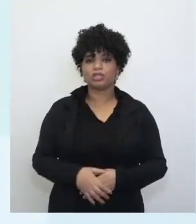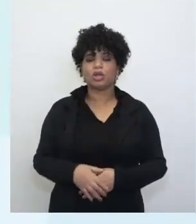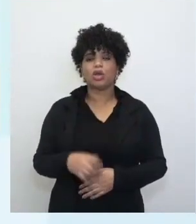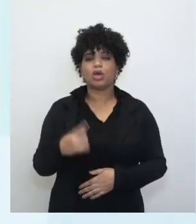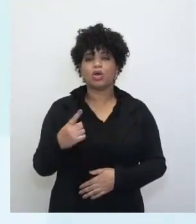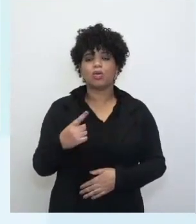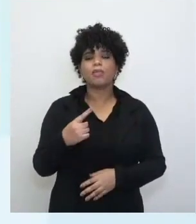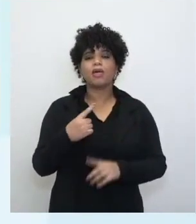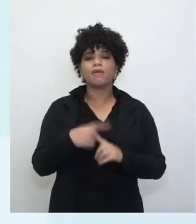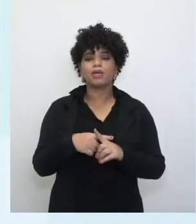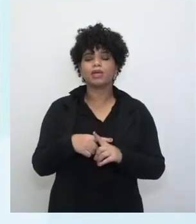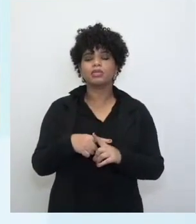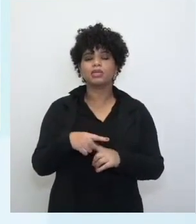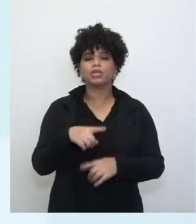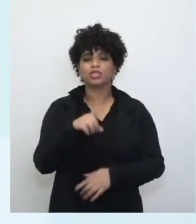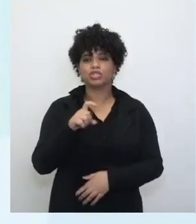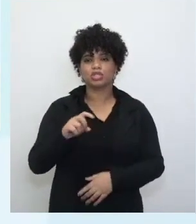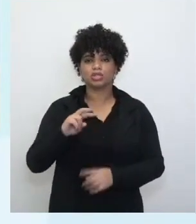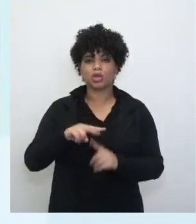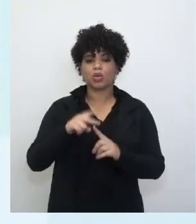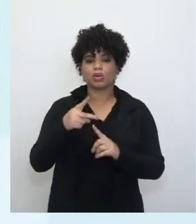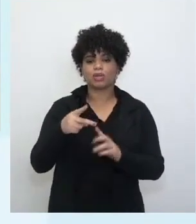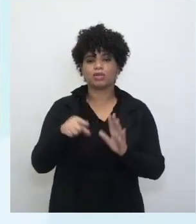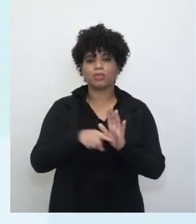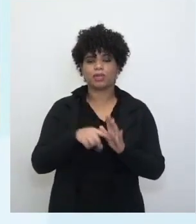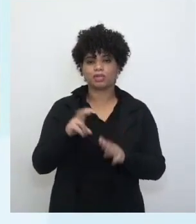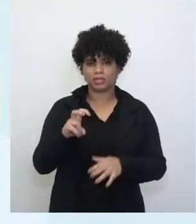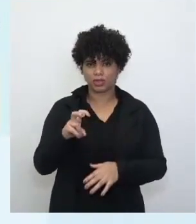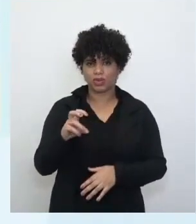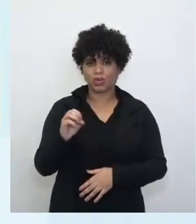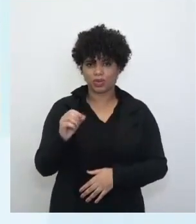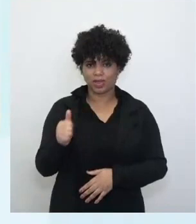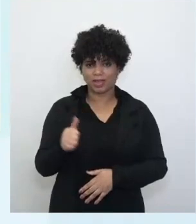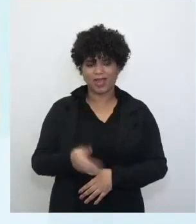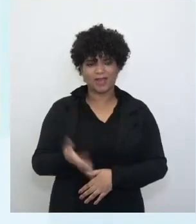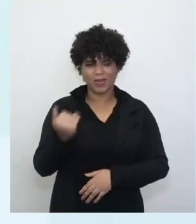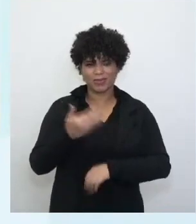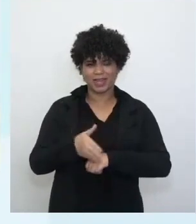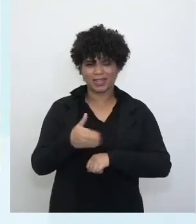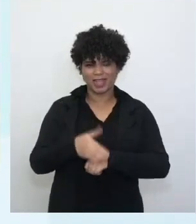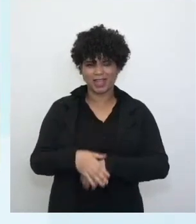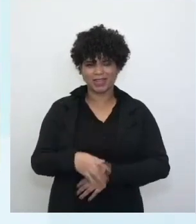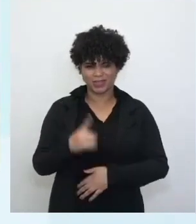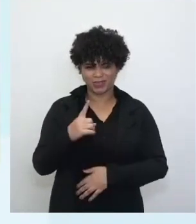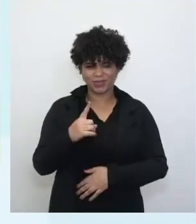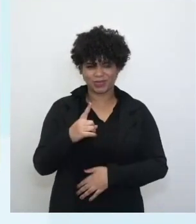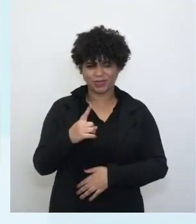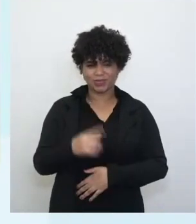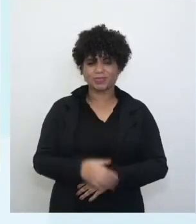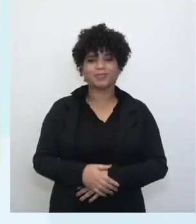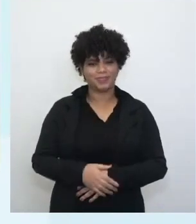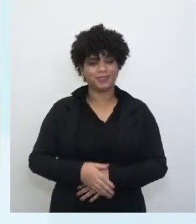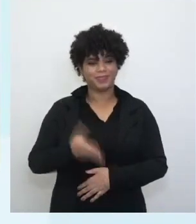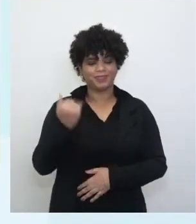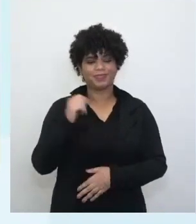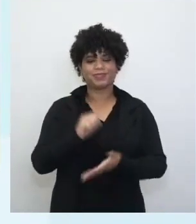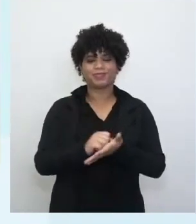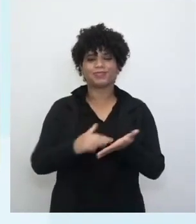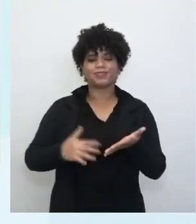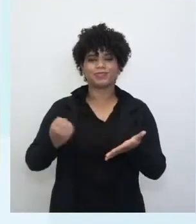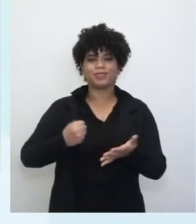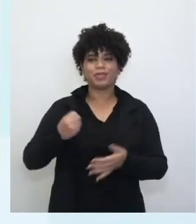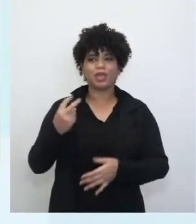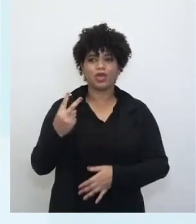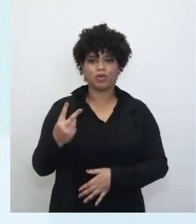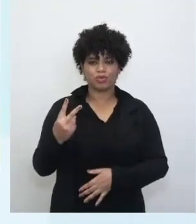quadrado, 0 vezes x, menos 5. Tá bom? Vamos treinar? Mais um? Vamos então. Atividade